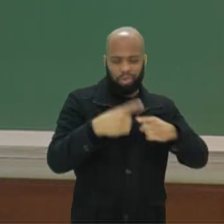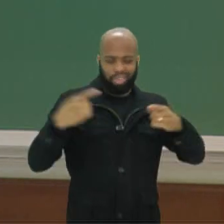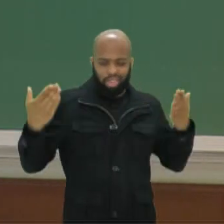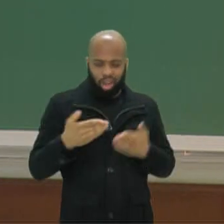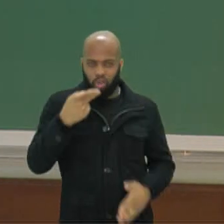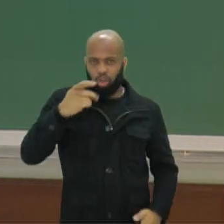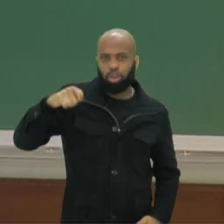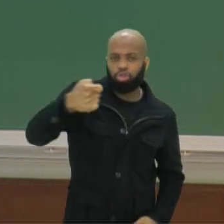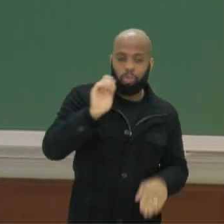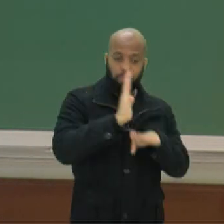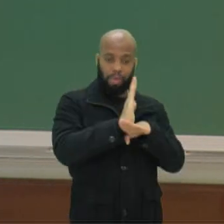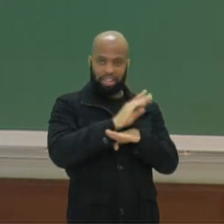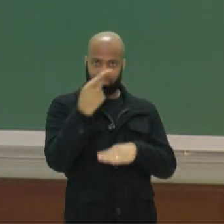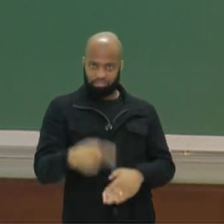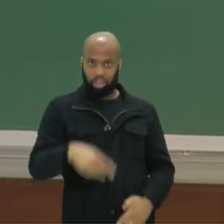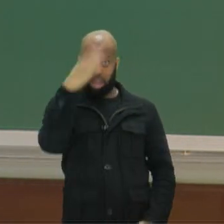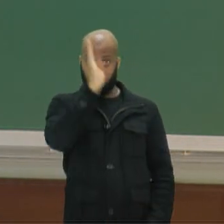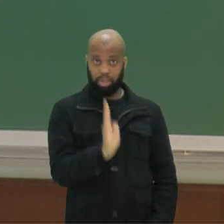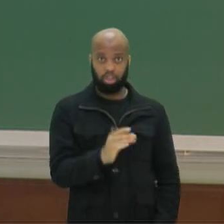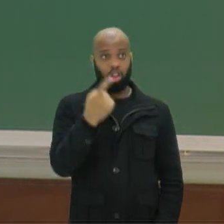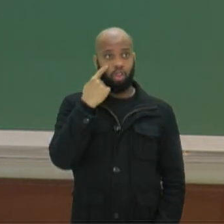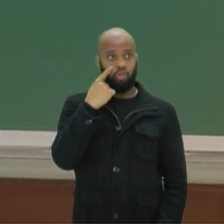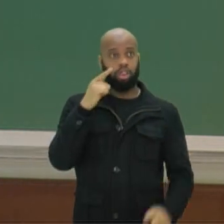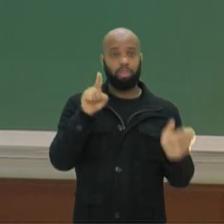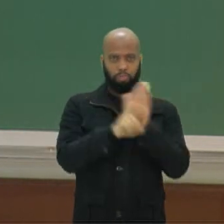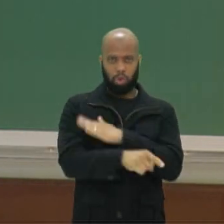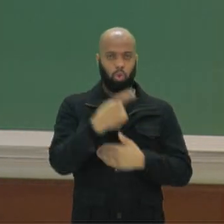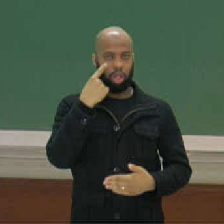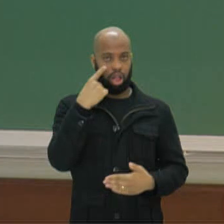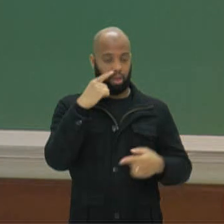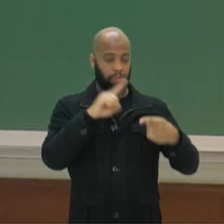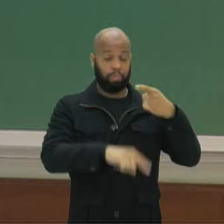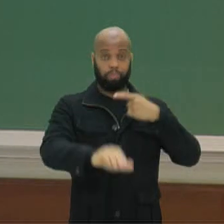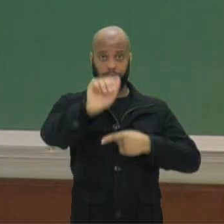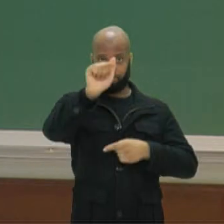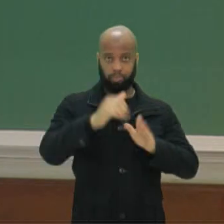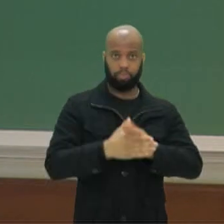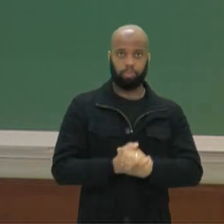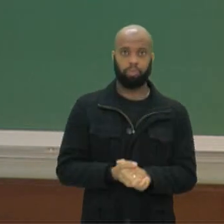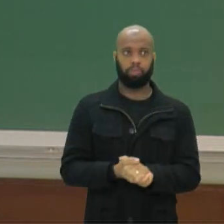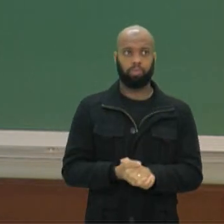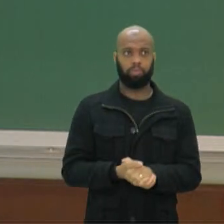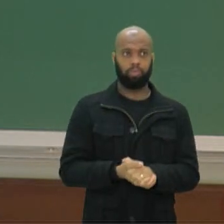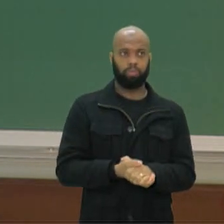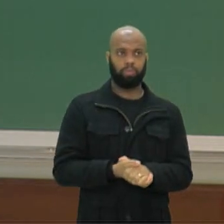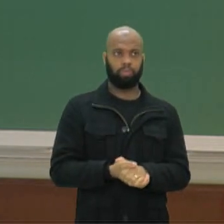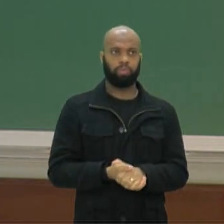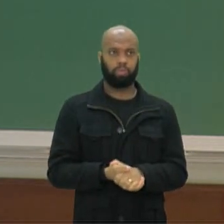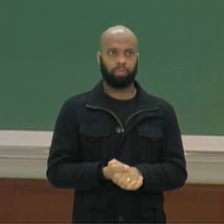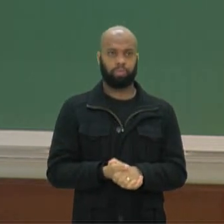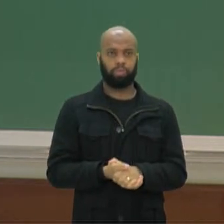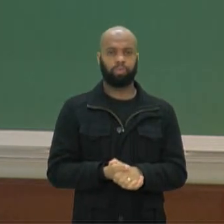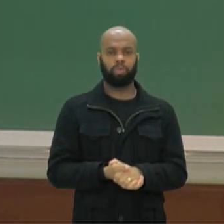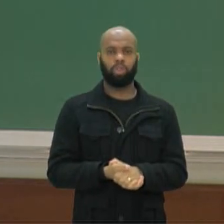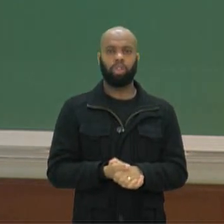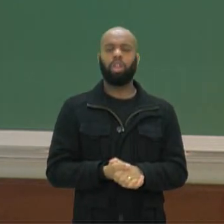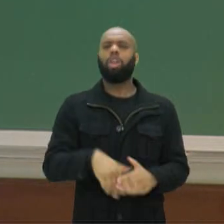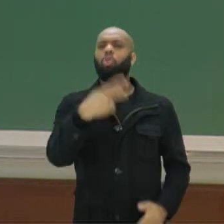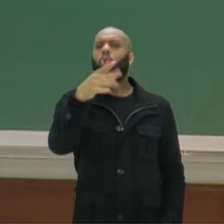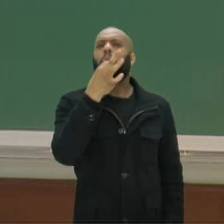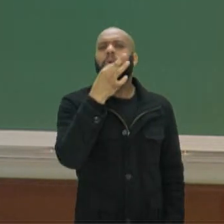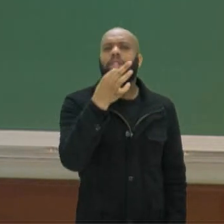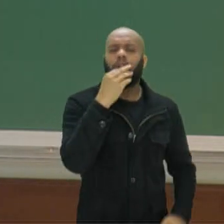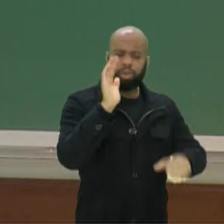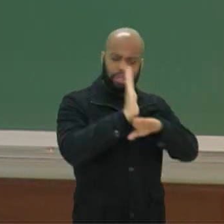falando do cinema brasileiro, dá uma olhada na letra A. Is cinema powerful in Brazil? Na tua